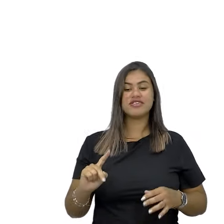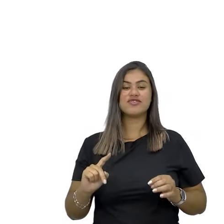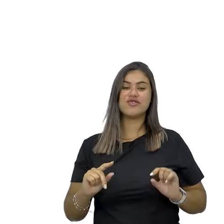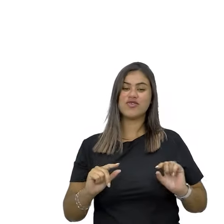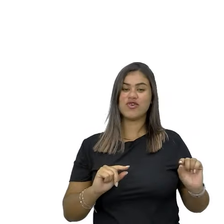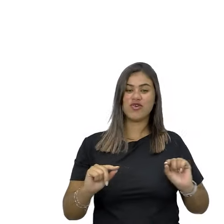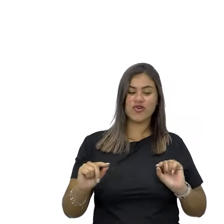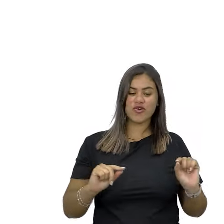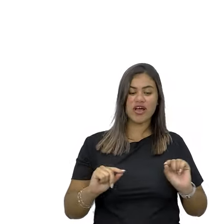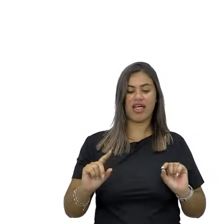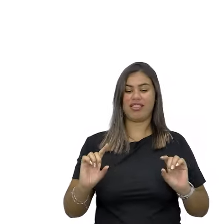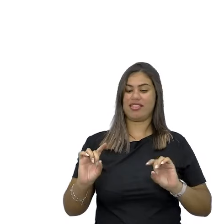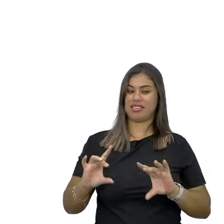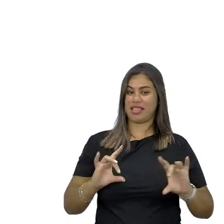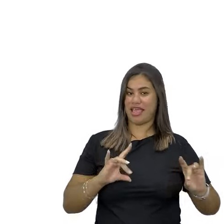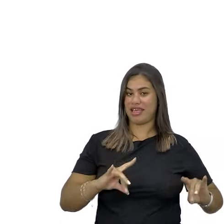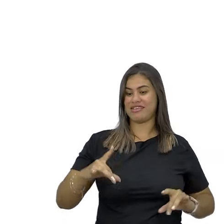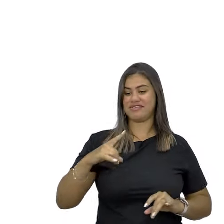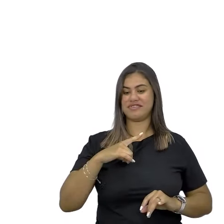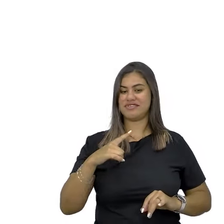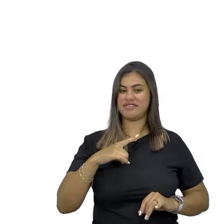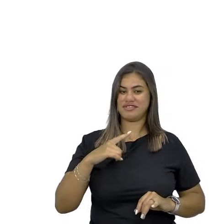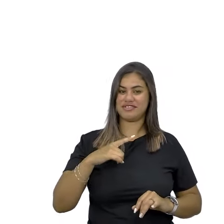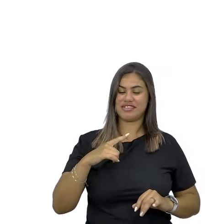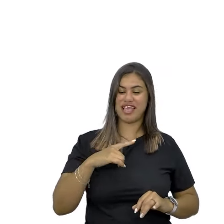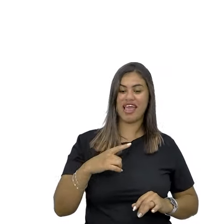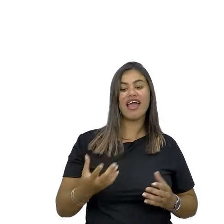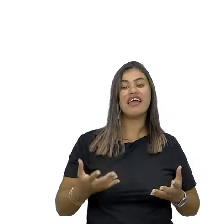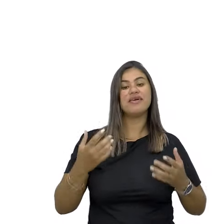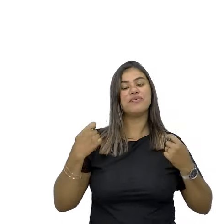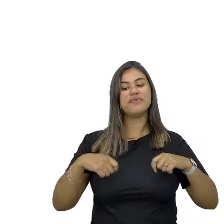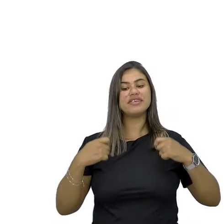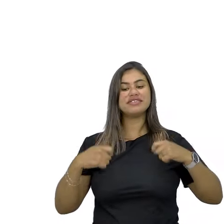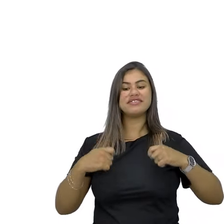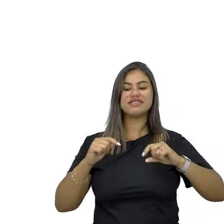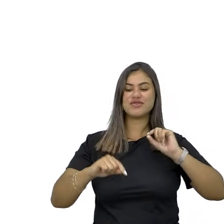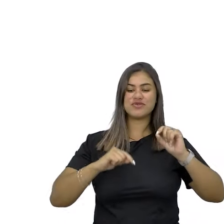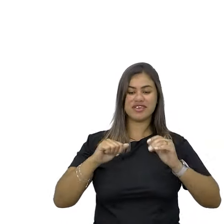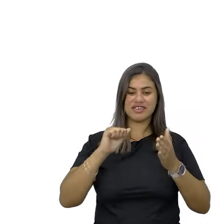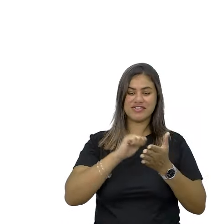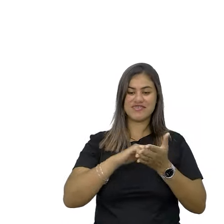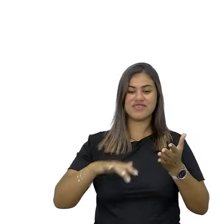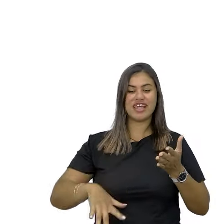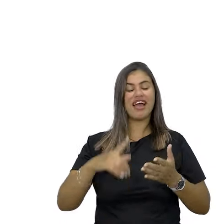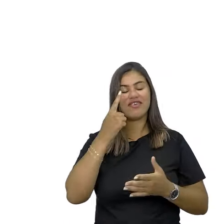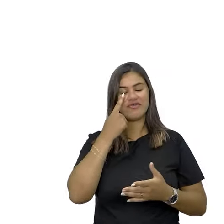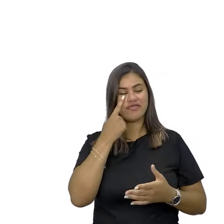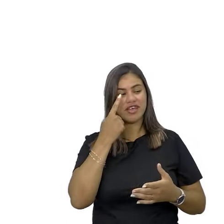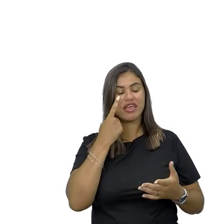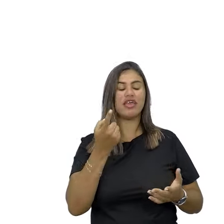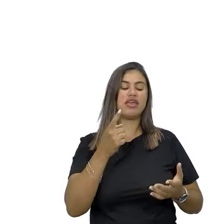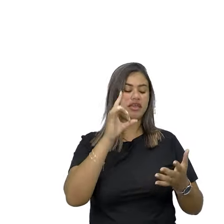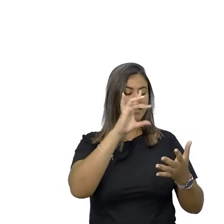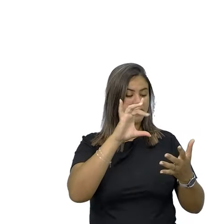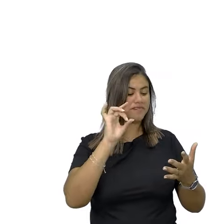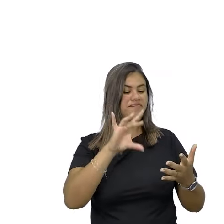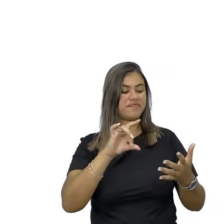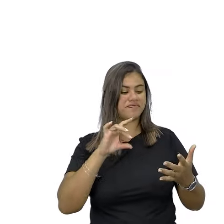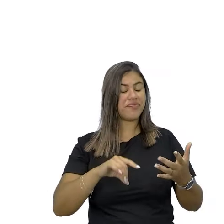é muito técnica, então seria interessante você corrigir os exercícios, faltando um a um, tem